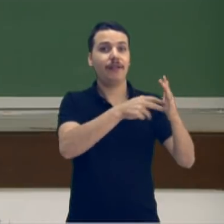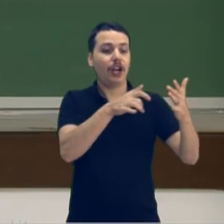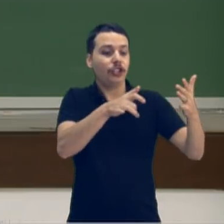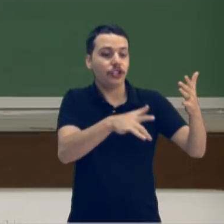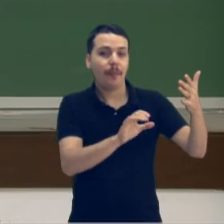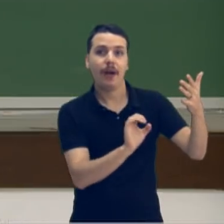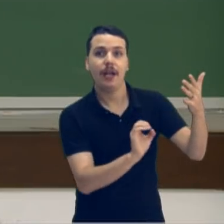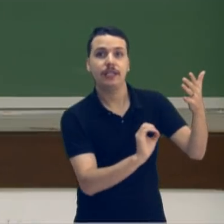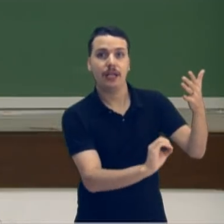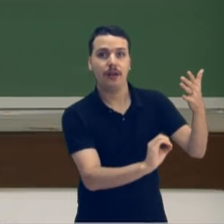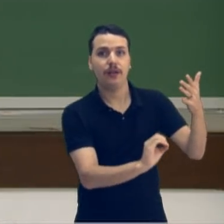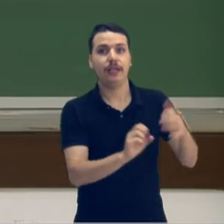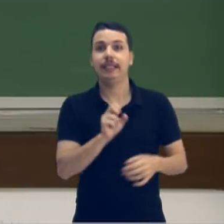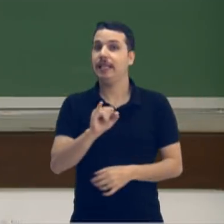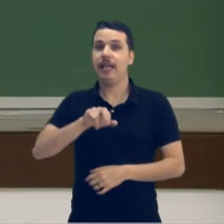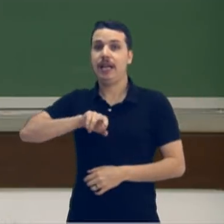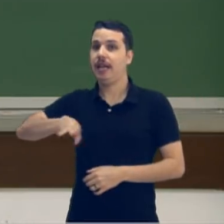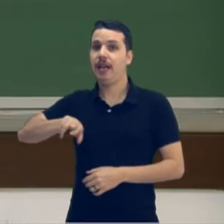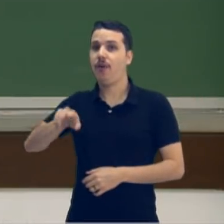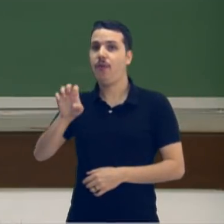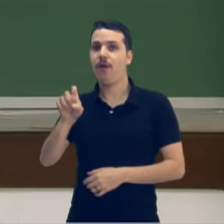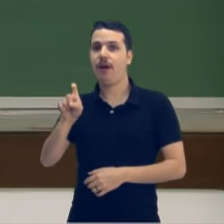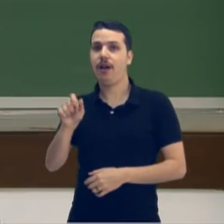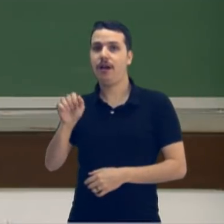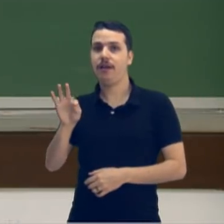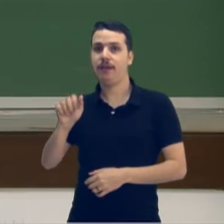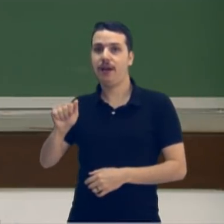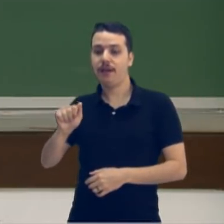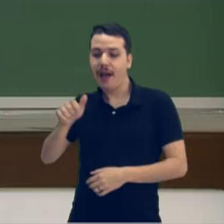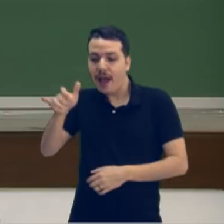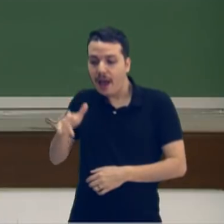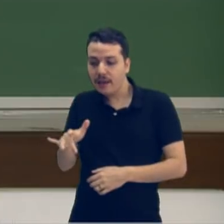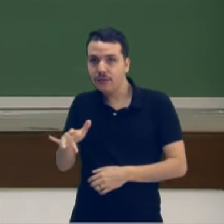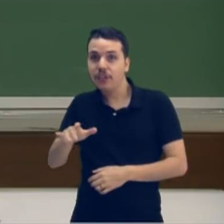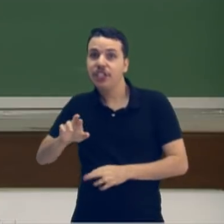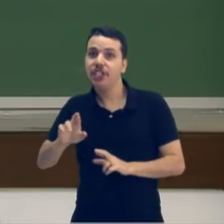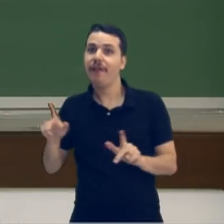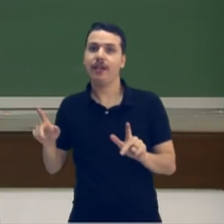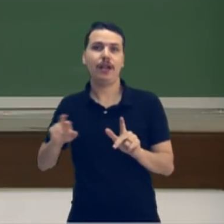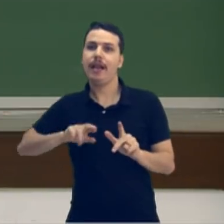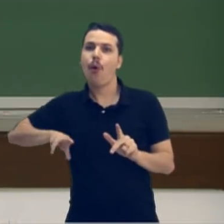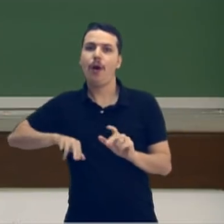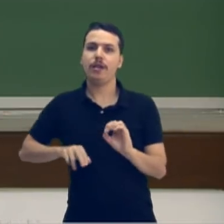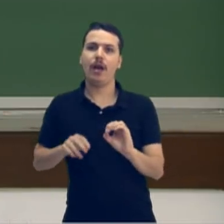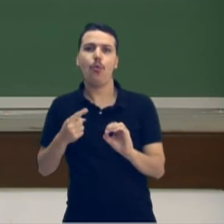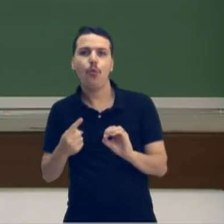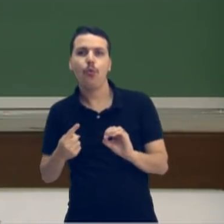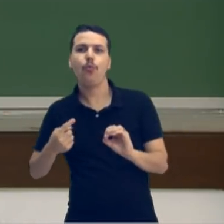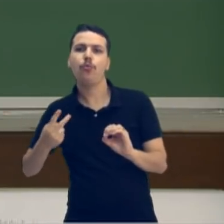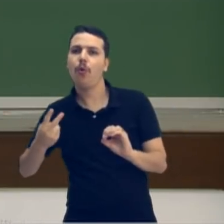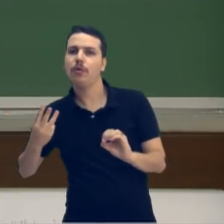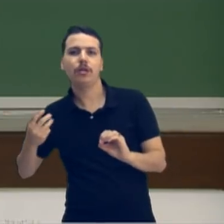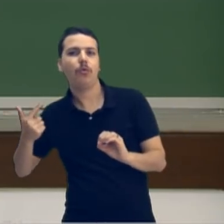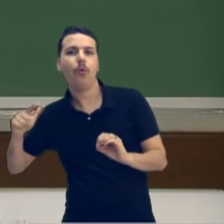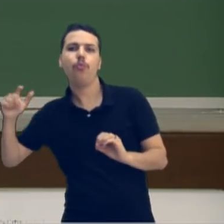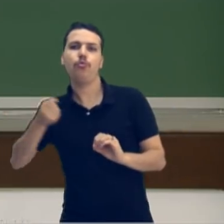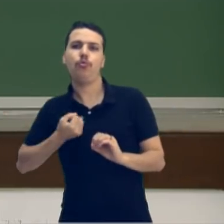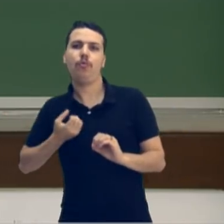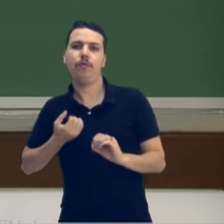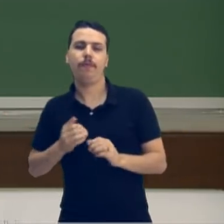não exata, resto diferente de zero. Então, vamos lá. Para a questão